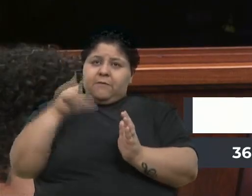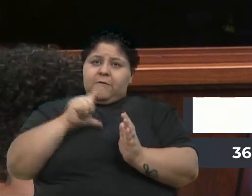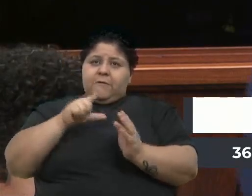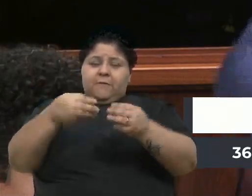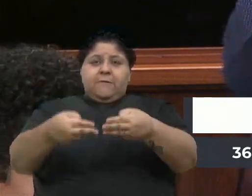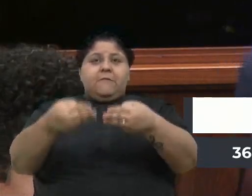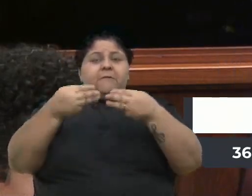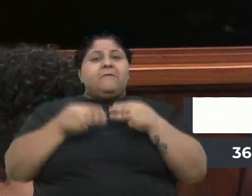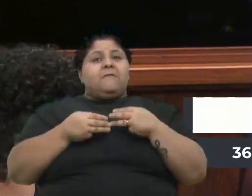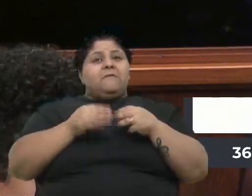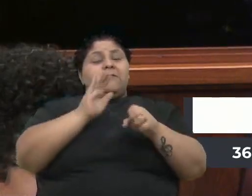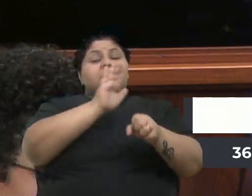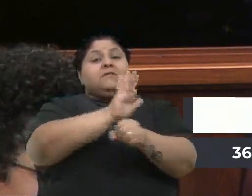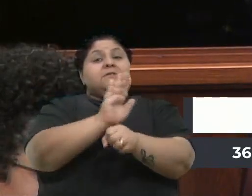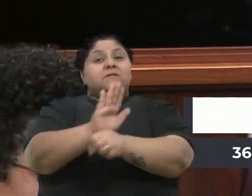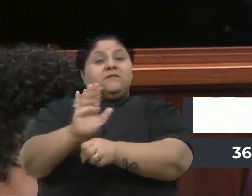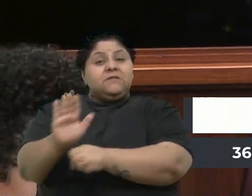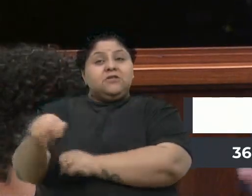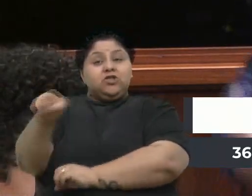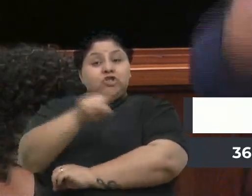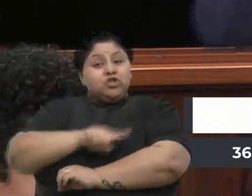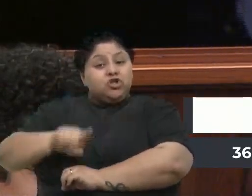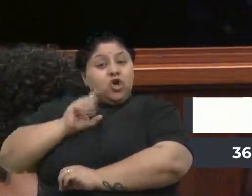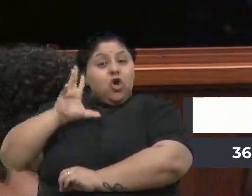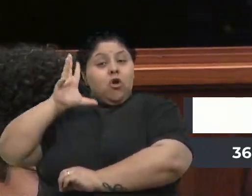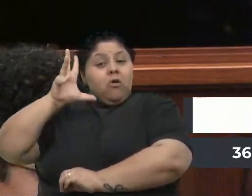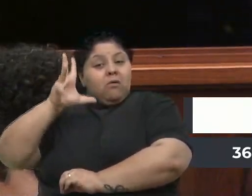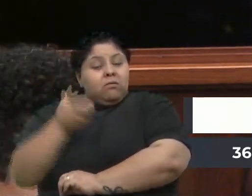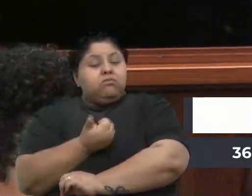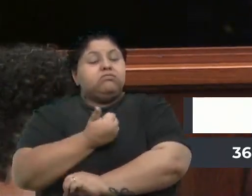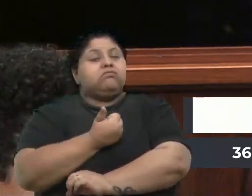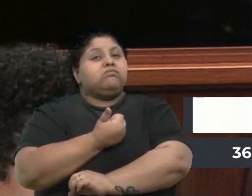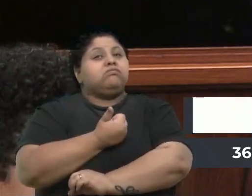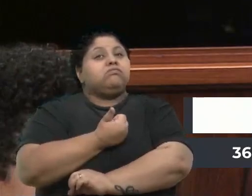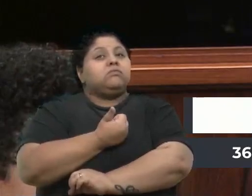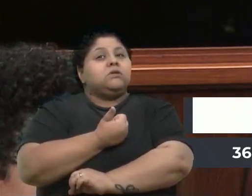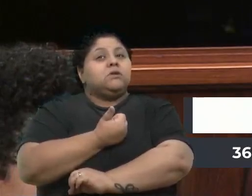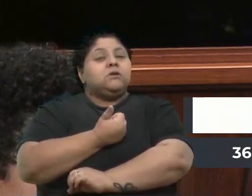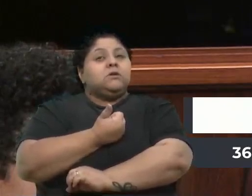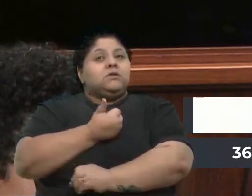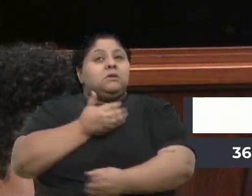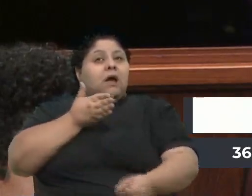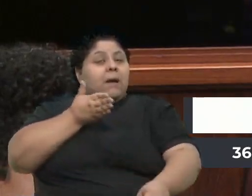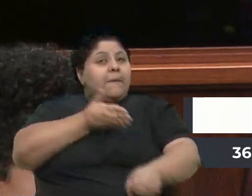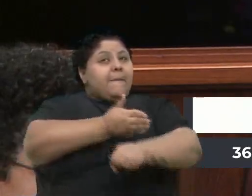condições de auxiliar e de nós todos encamparmos esse